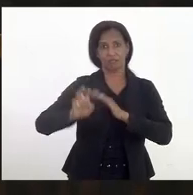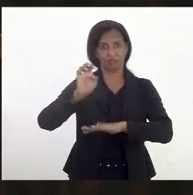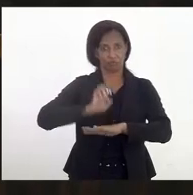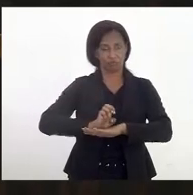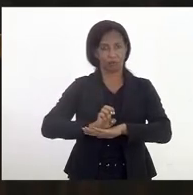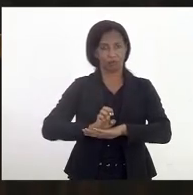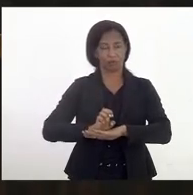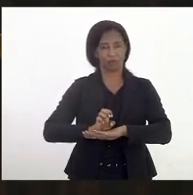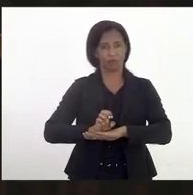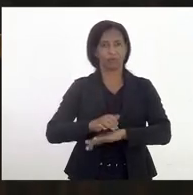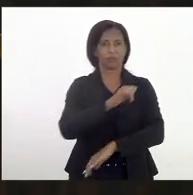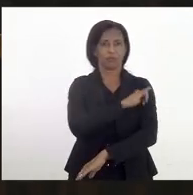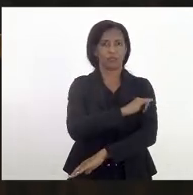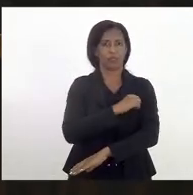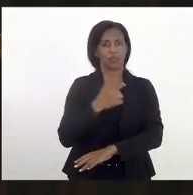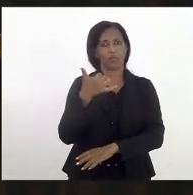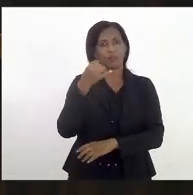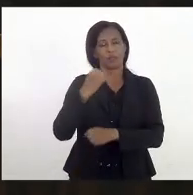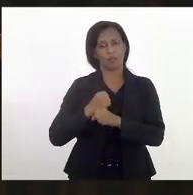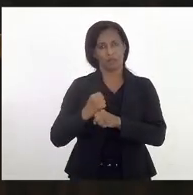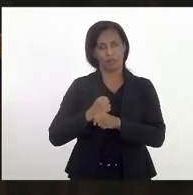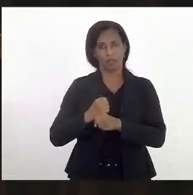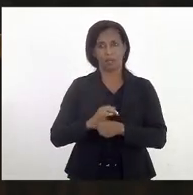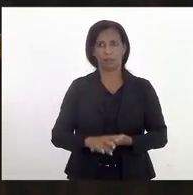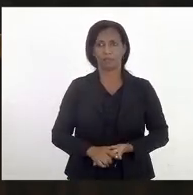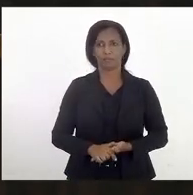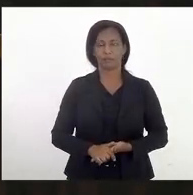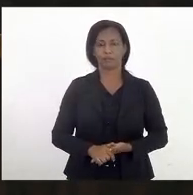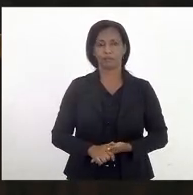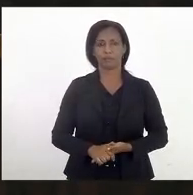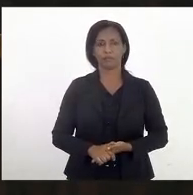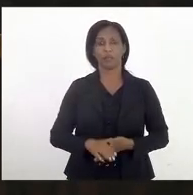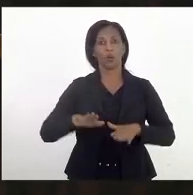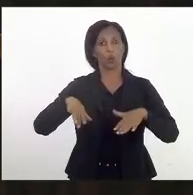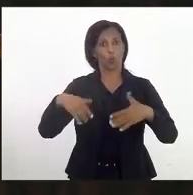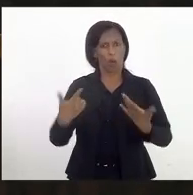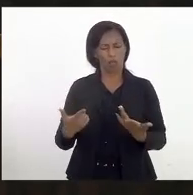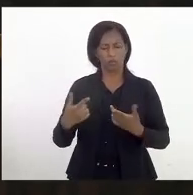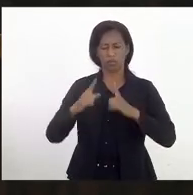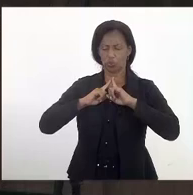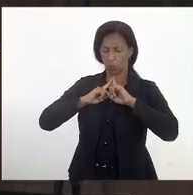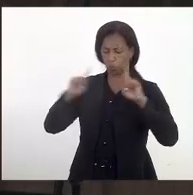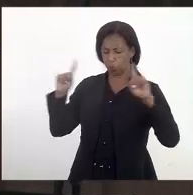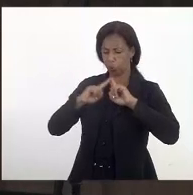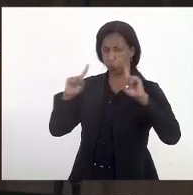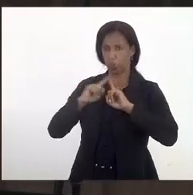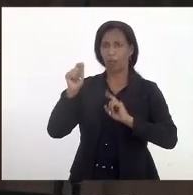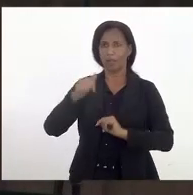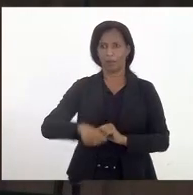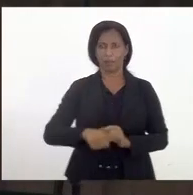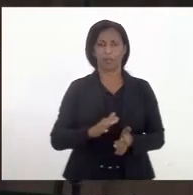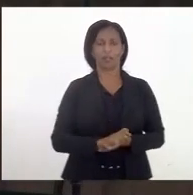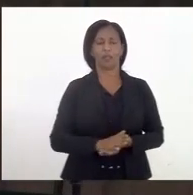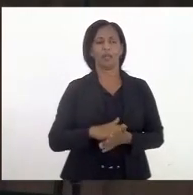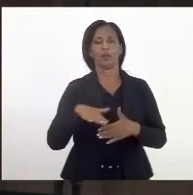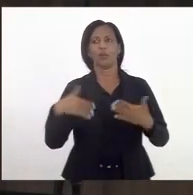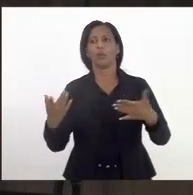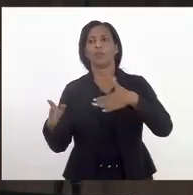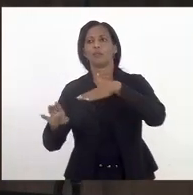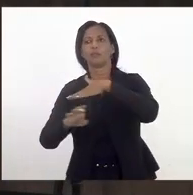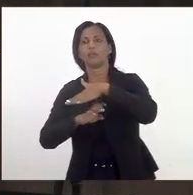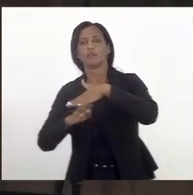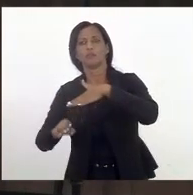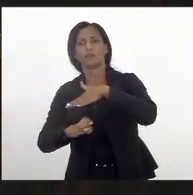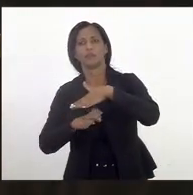de Janeiro dos últimos dez anos e quando a gente briga né Luís aqui em quais empresas